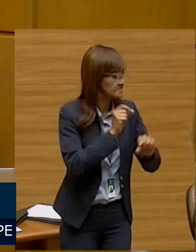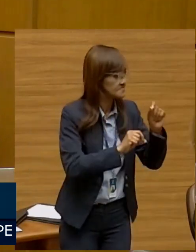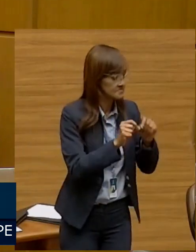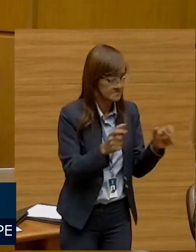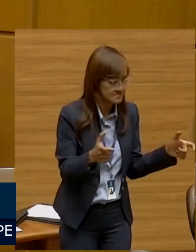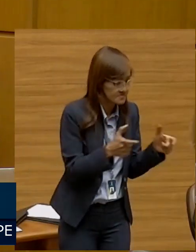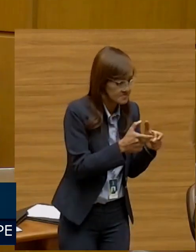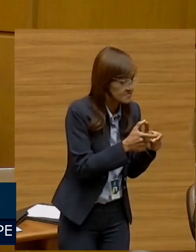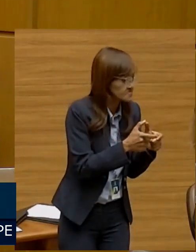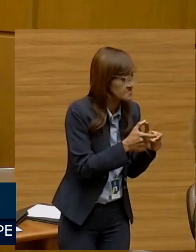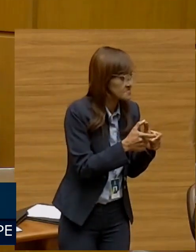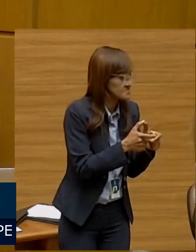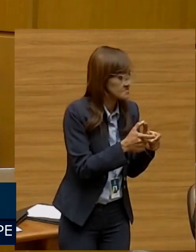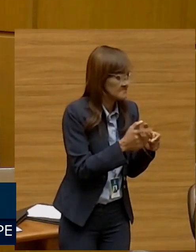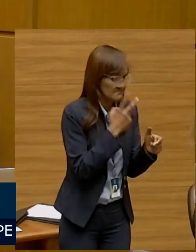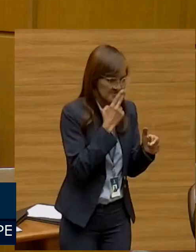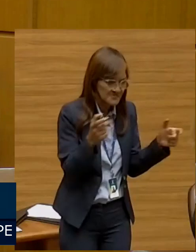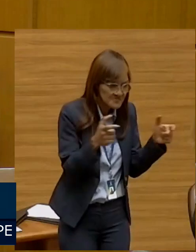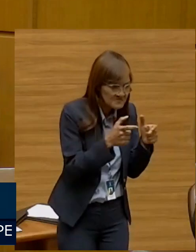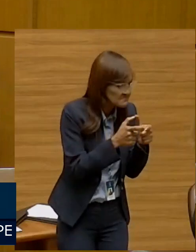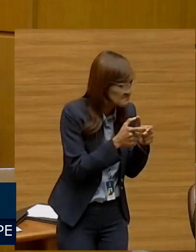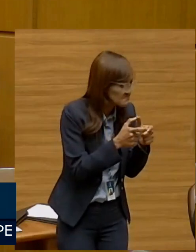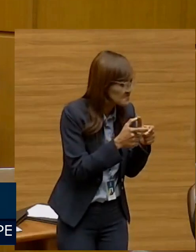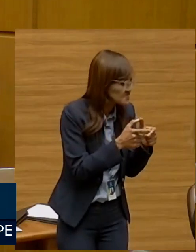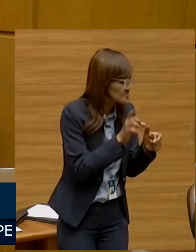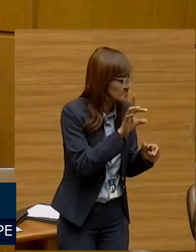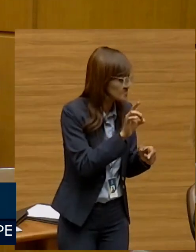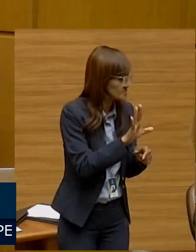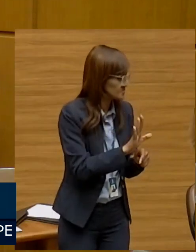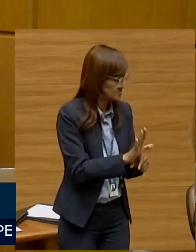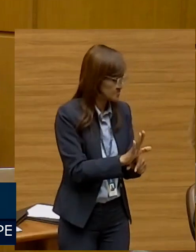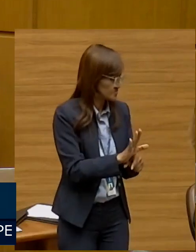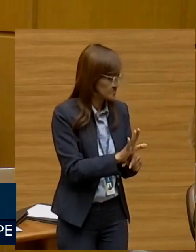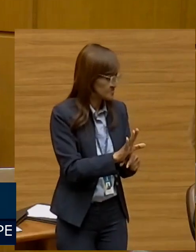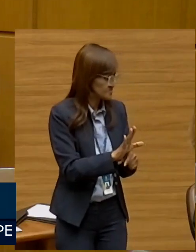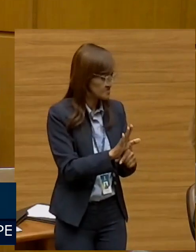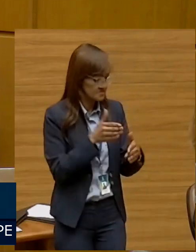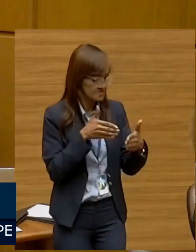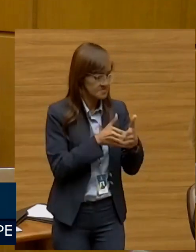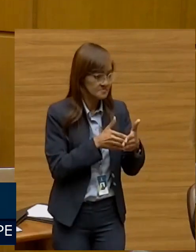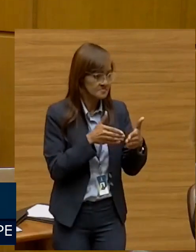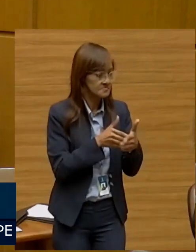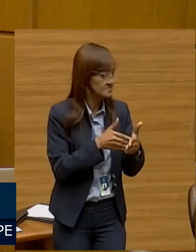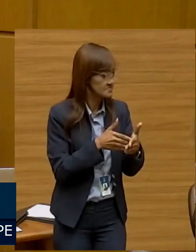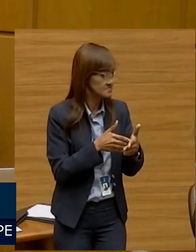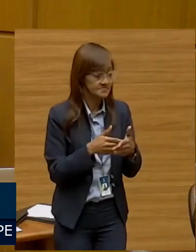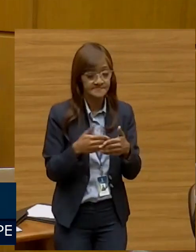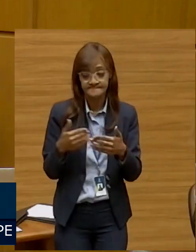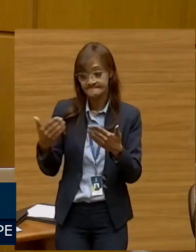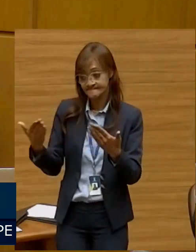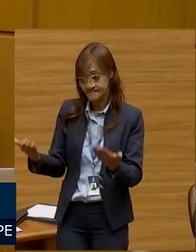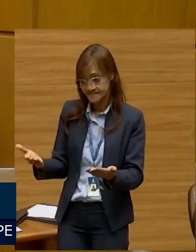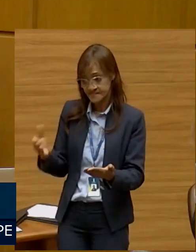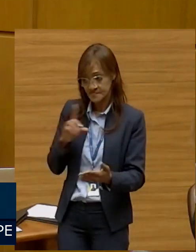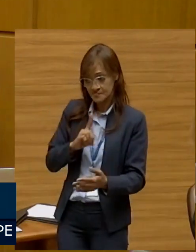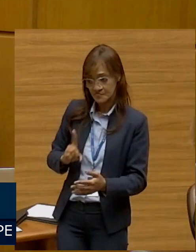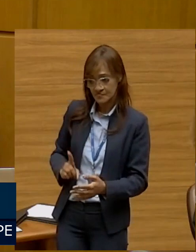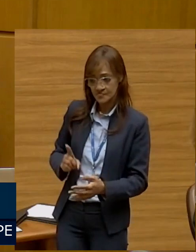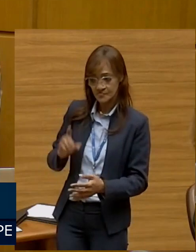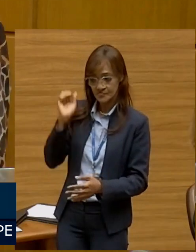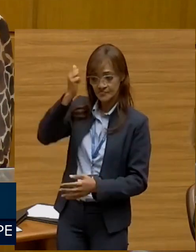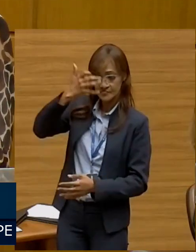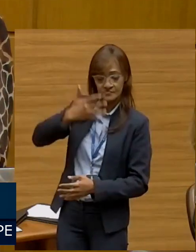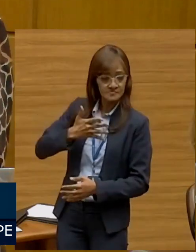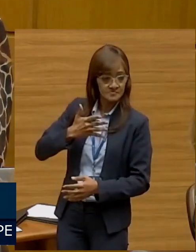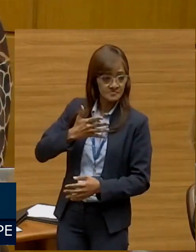minoria sociolinguística. A barreira da comunicação, então, Linda, se torna um grande